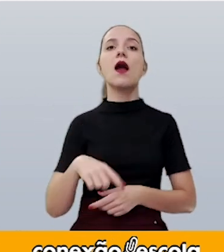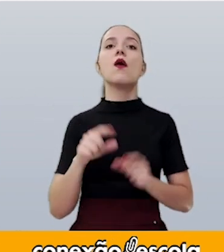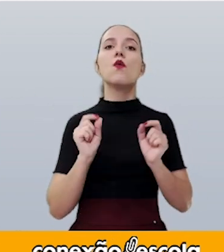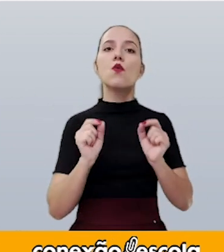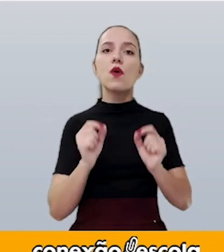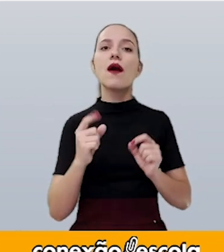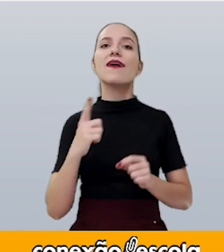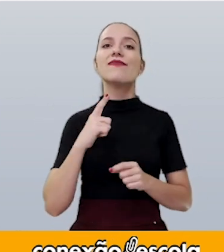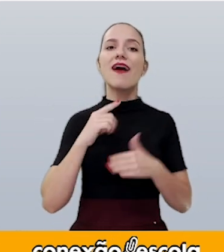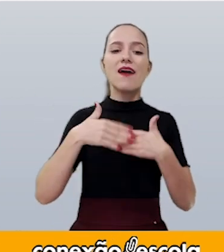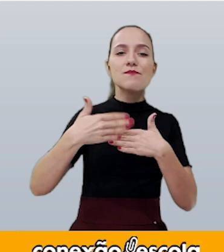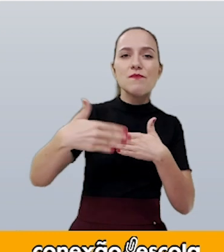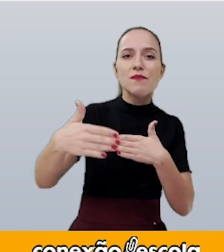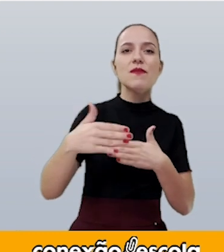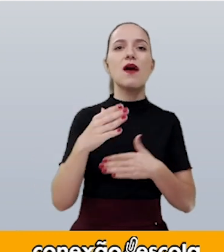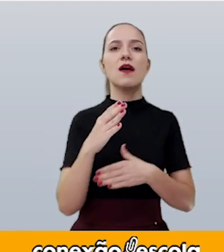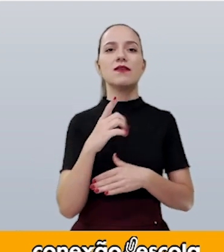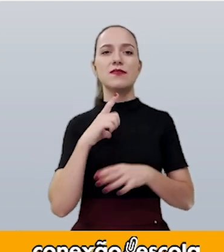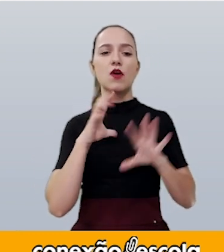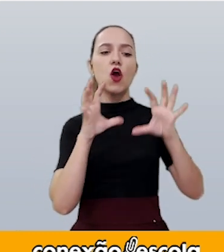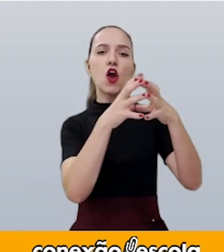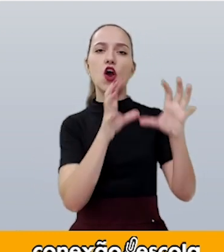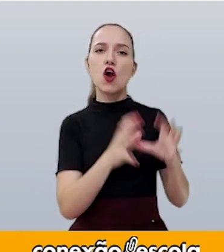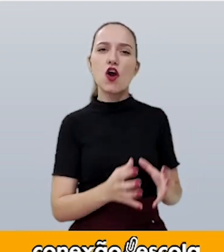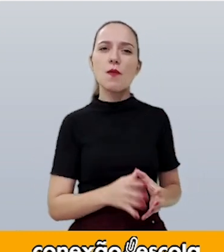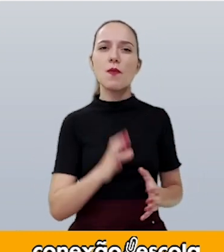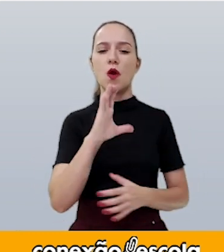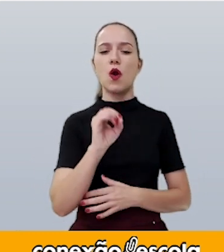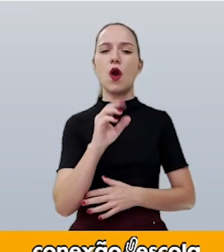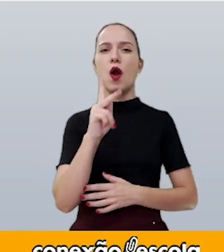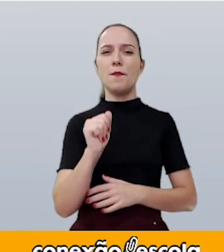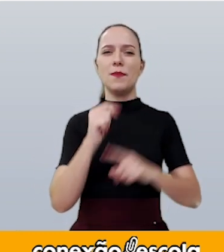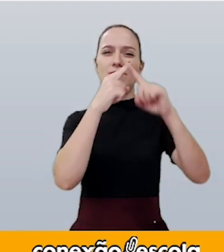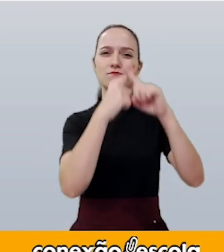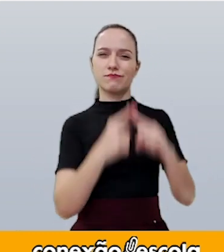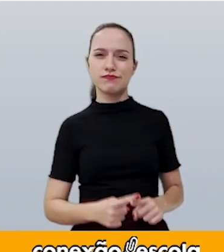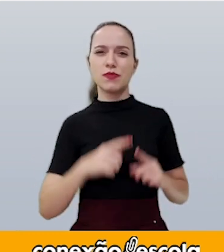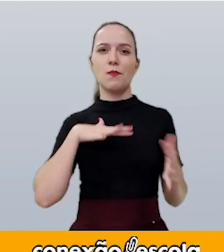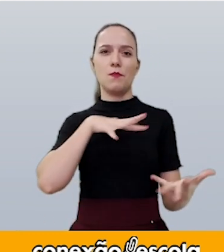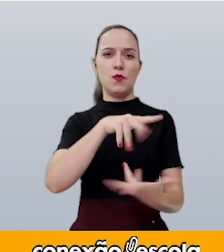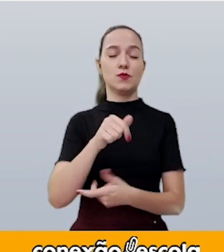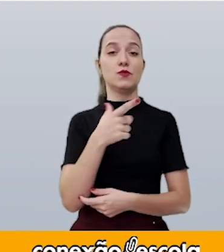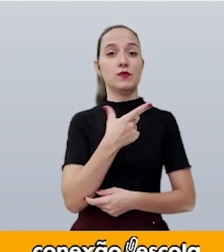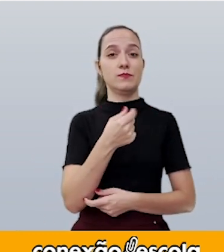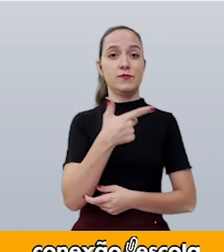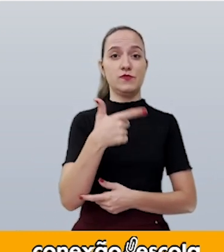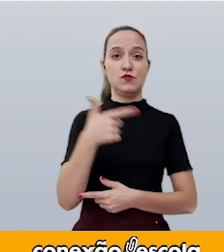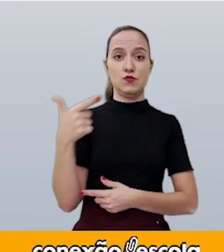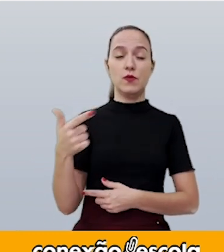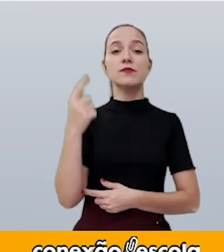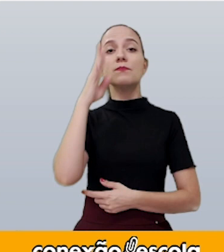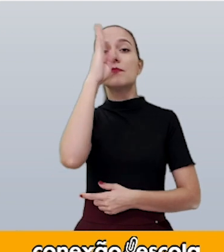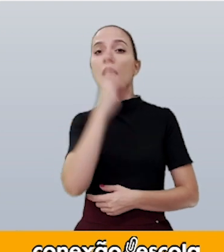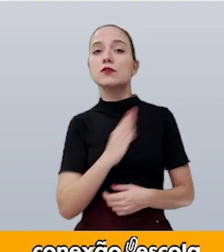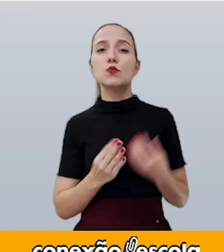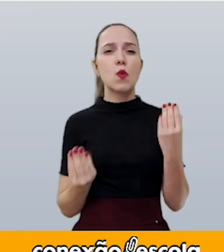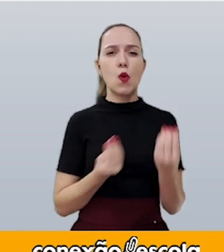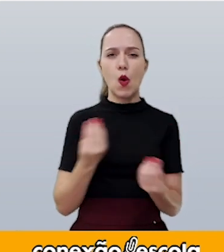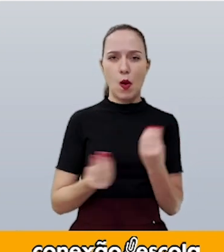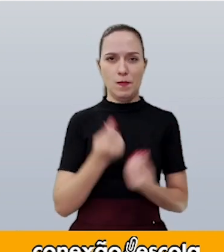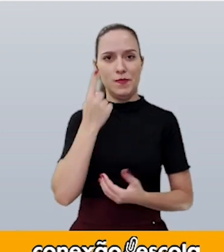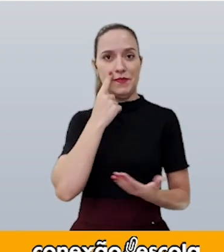seleção brasileira na fase de grupos da Copa do Mundo de 2022. Aqui eu